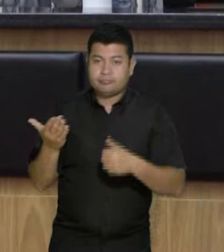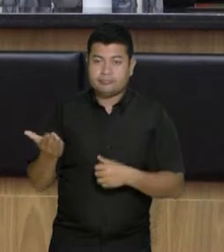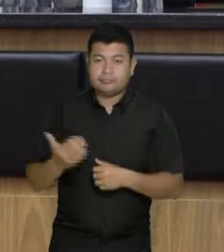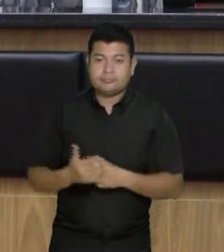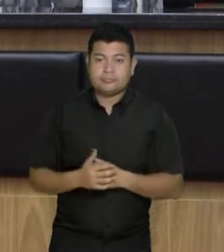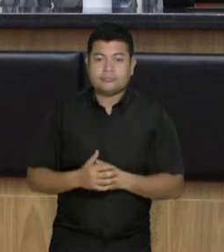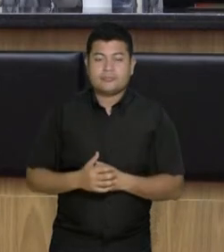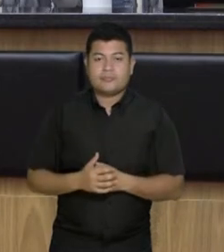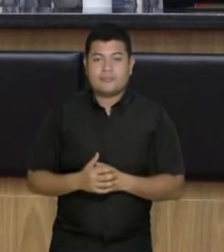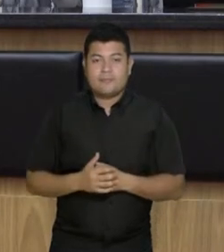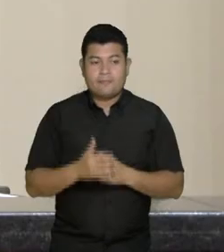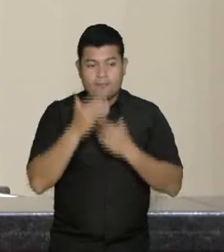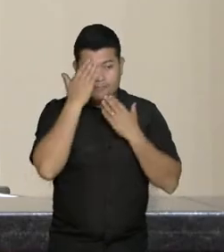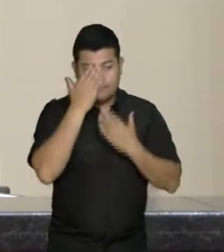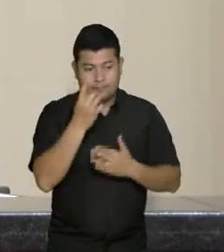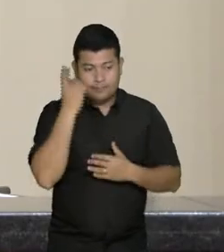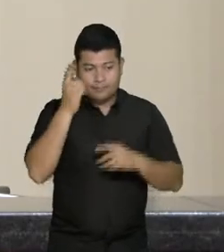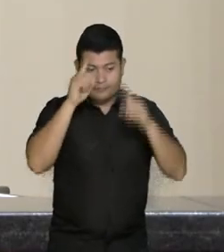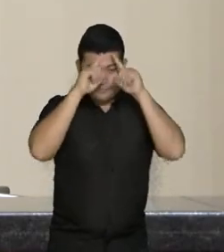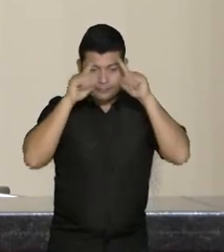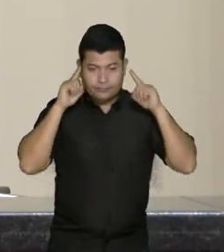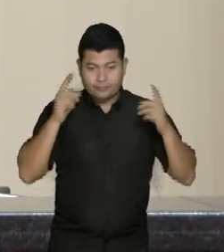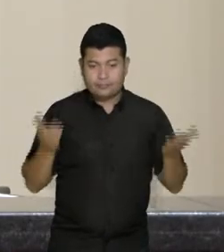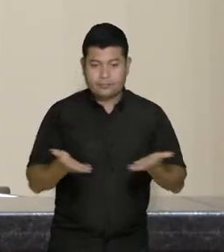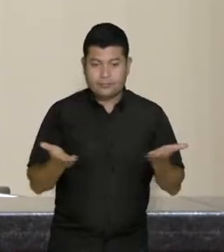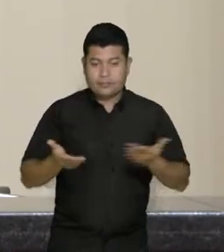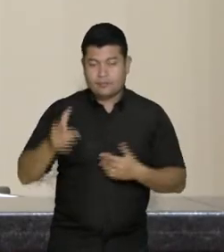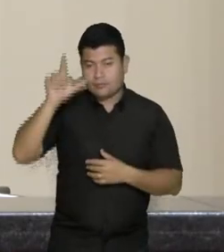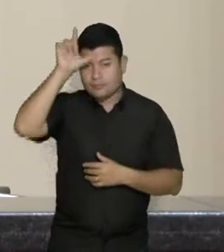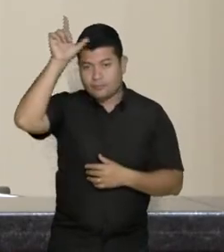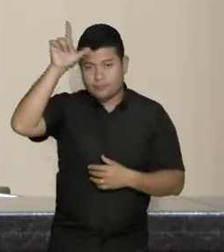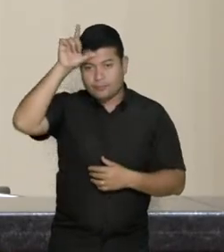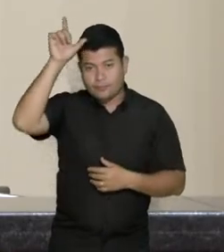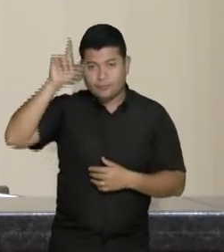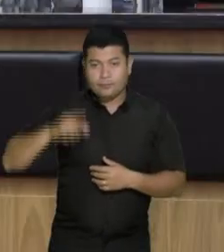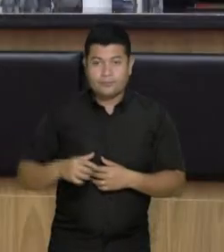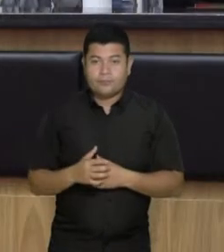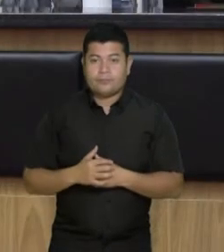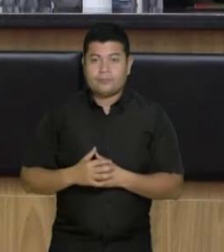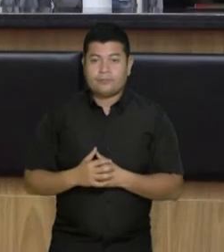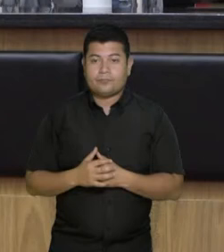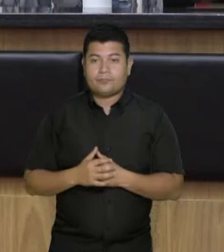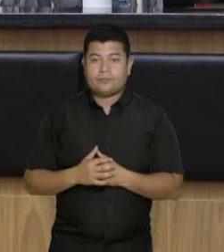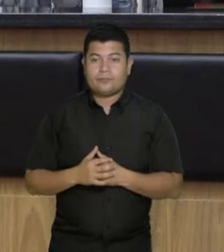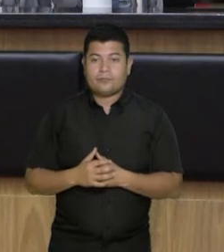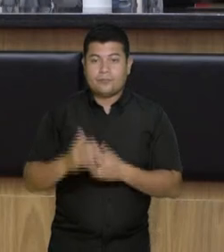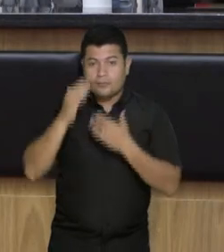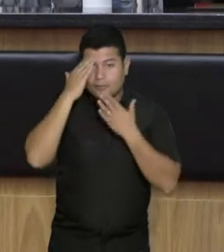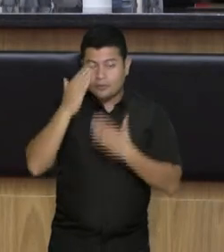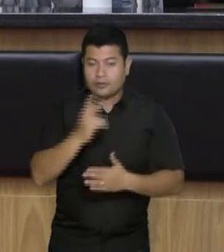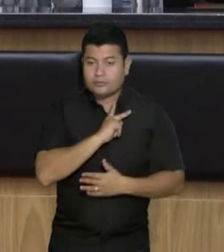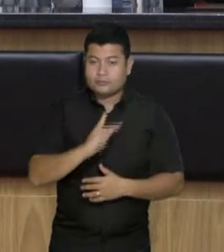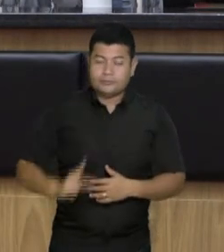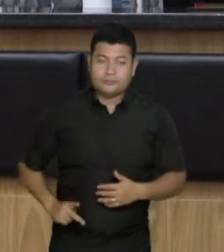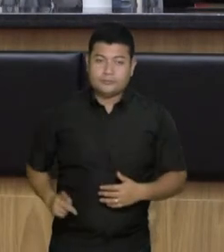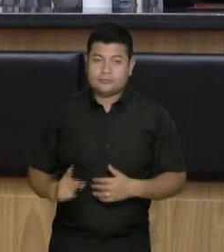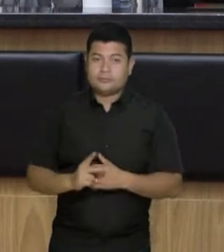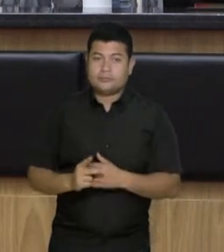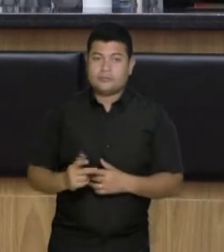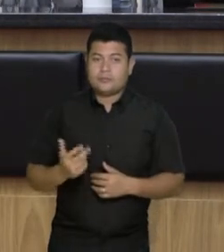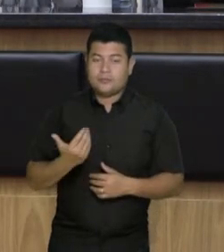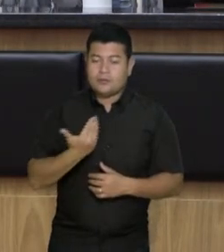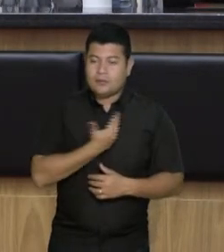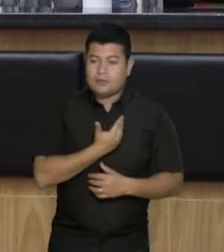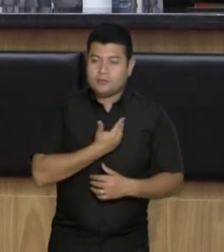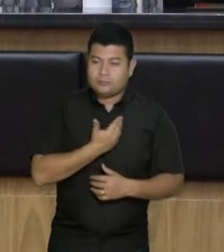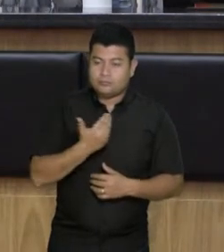Obrigado, deputado Sareta. Com a palavra, o deputado Sargento Lima. Obrigado, presidente Maurício Kudilac, meu colega de